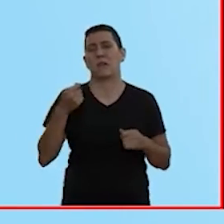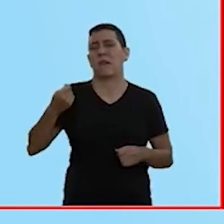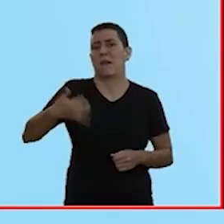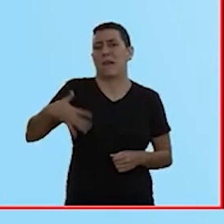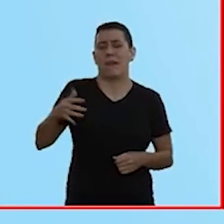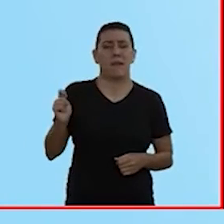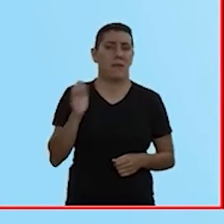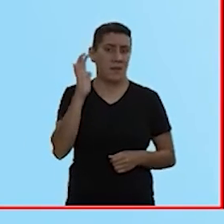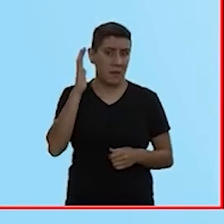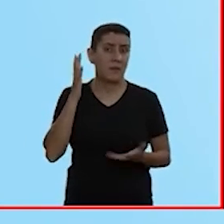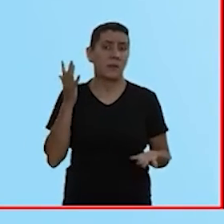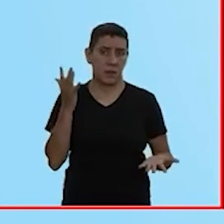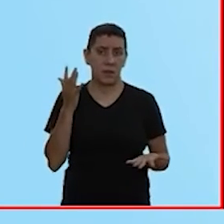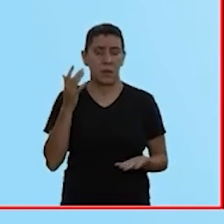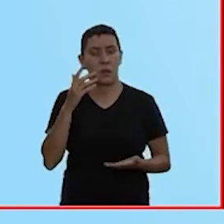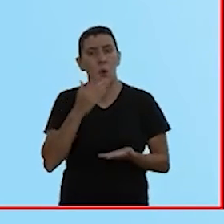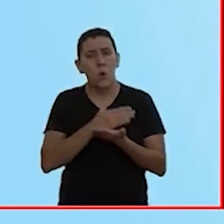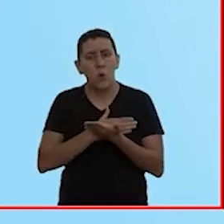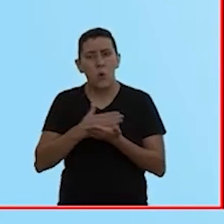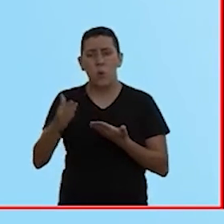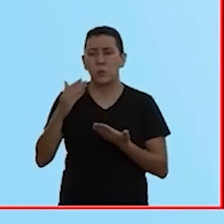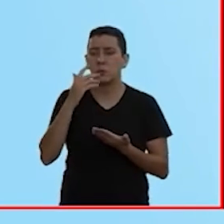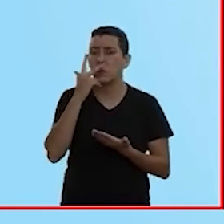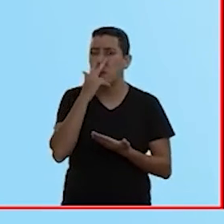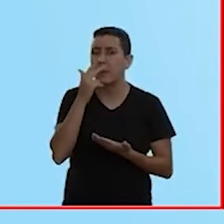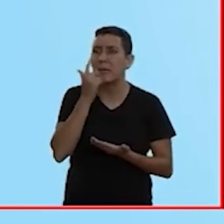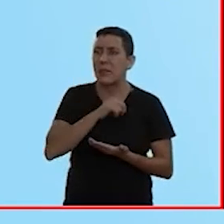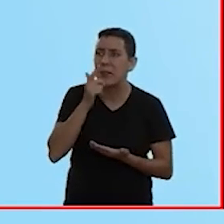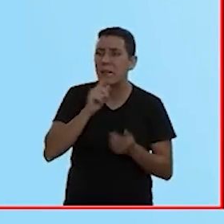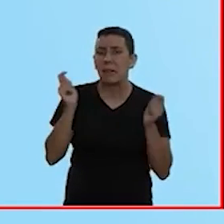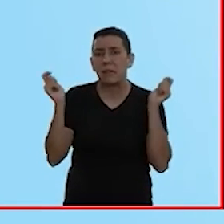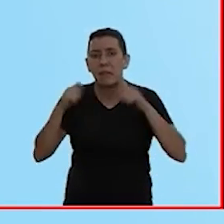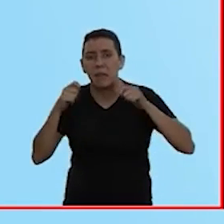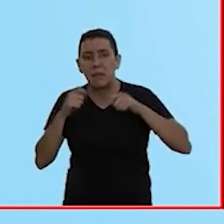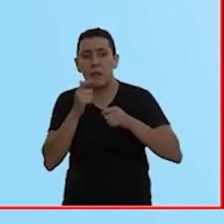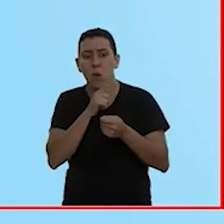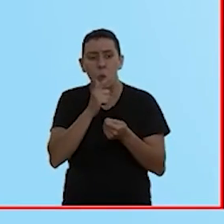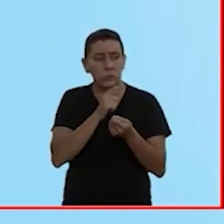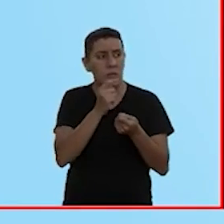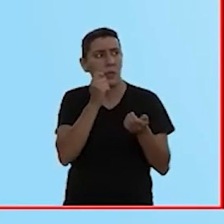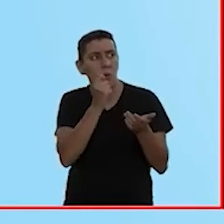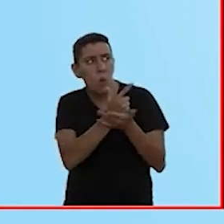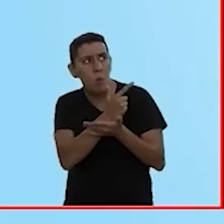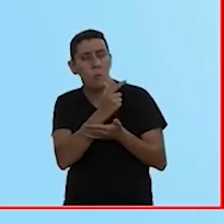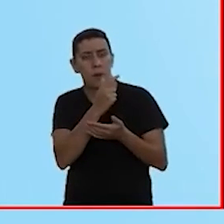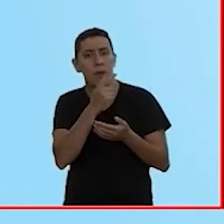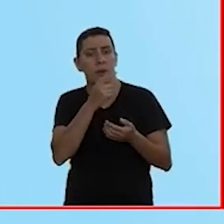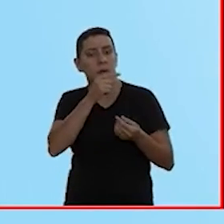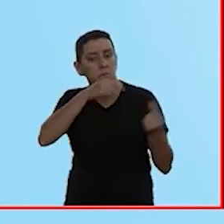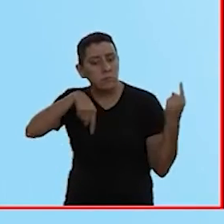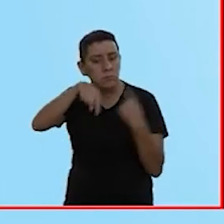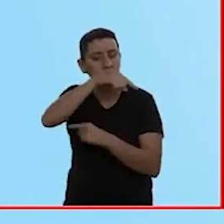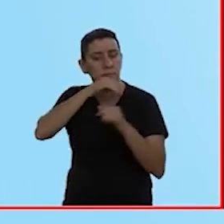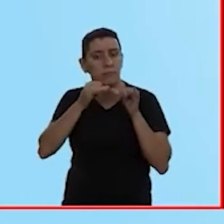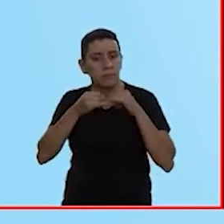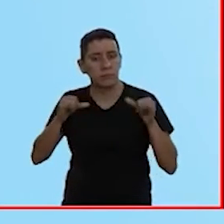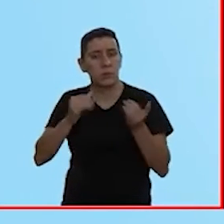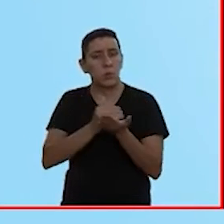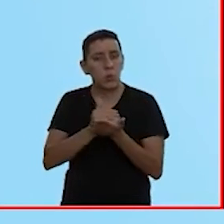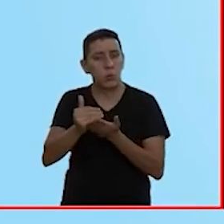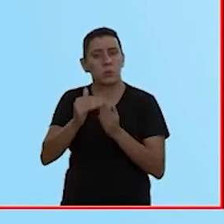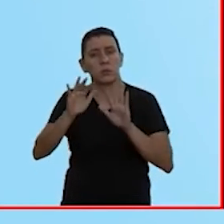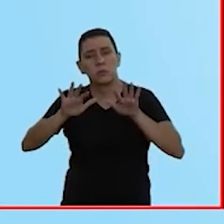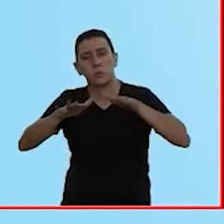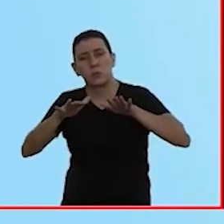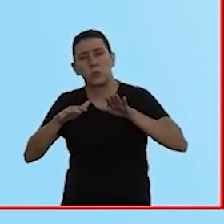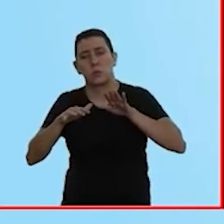a ser viável economicamente alguns sistemas em que era enviar e vai rede elétrica então foi na década de